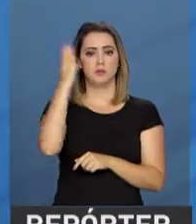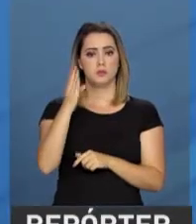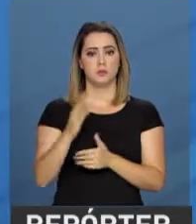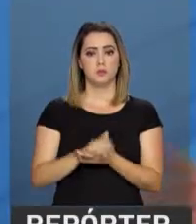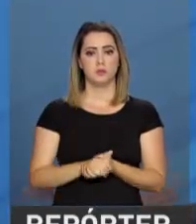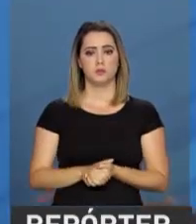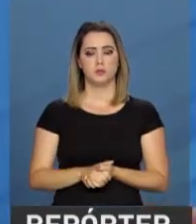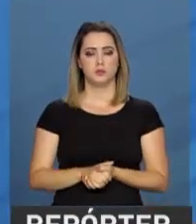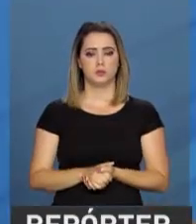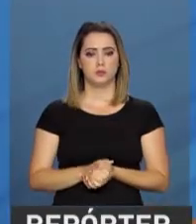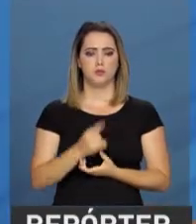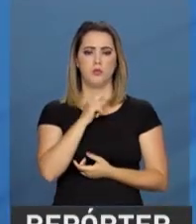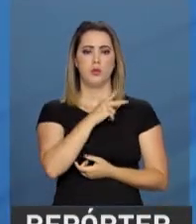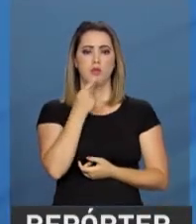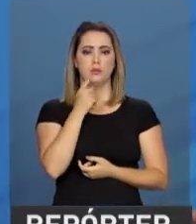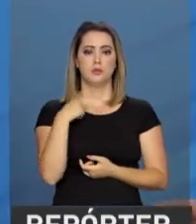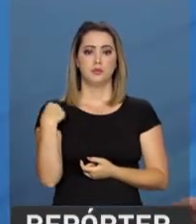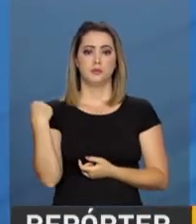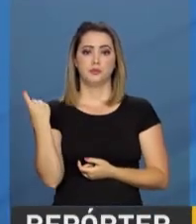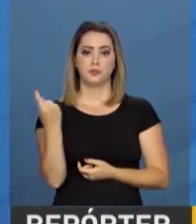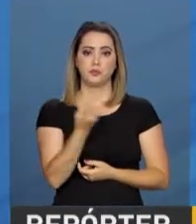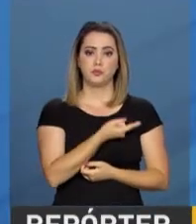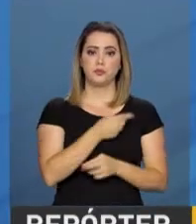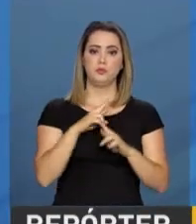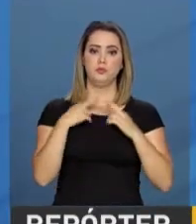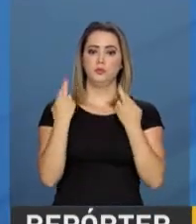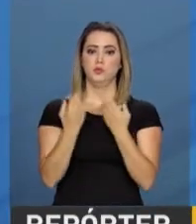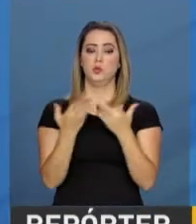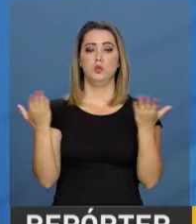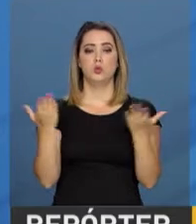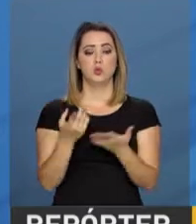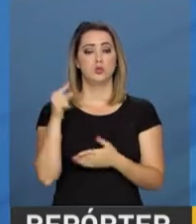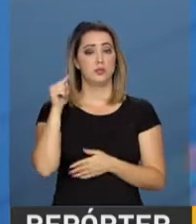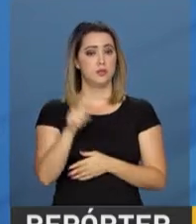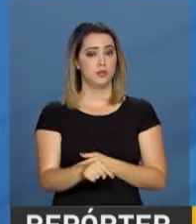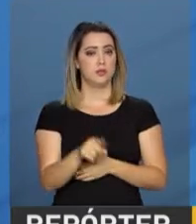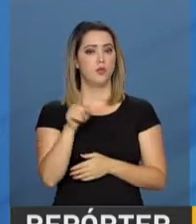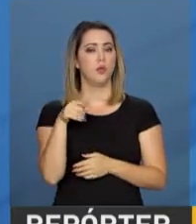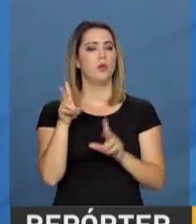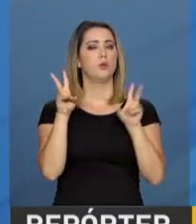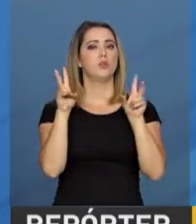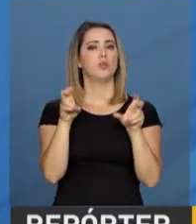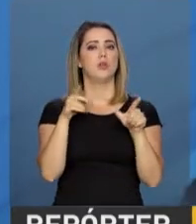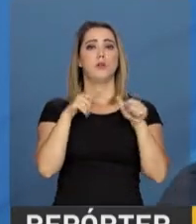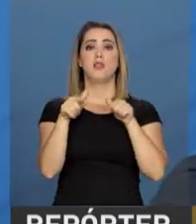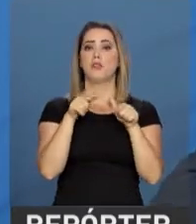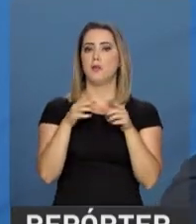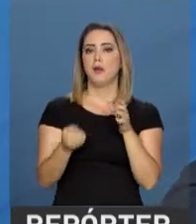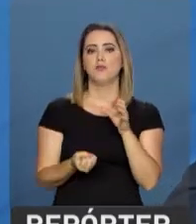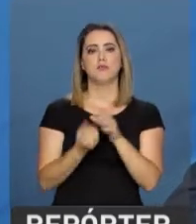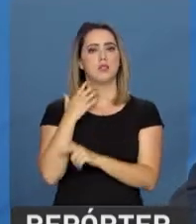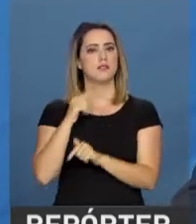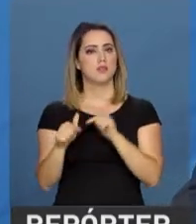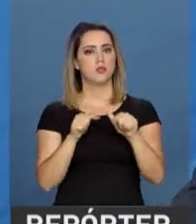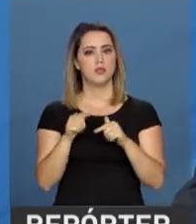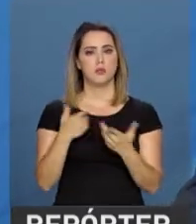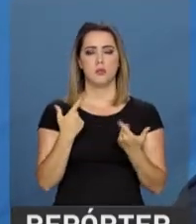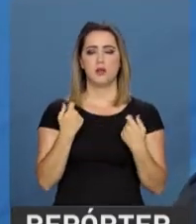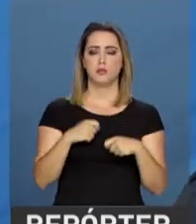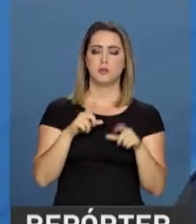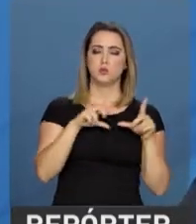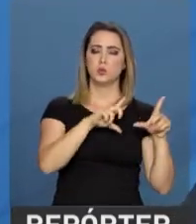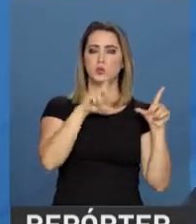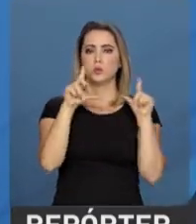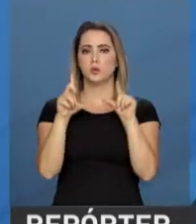que nos une hoje aqui, todos nós, é a pauta do emprego. É a pauta de